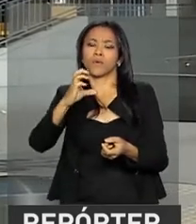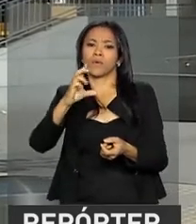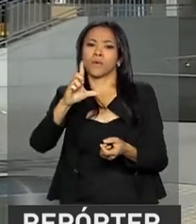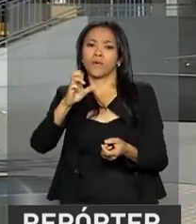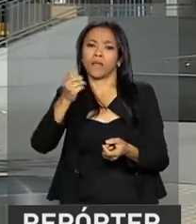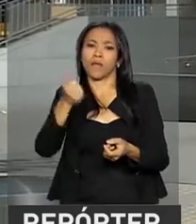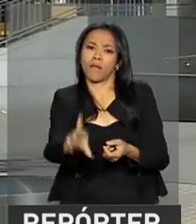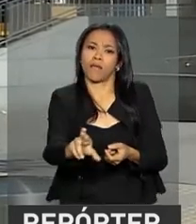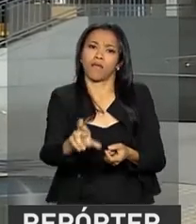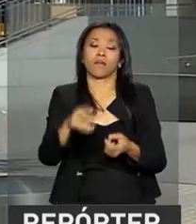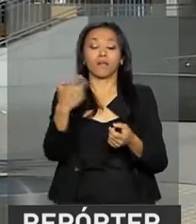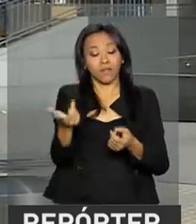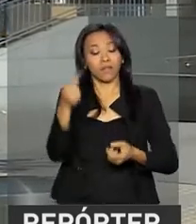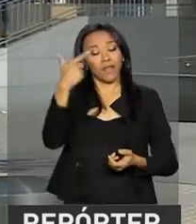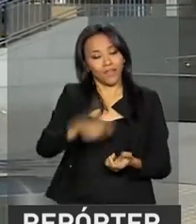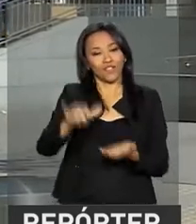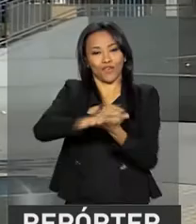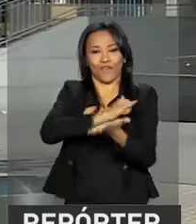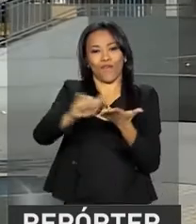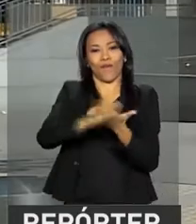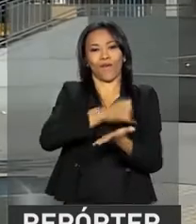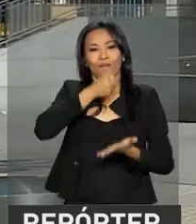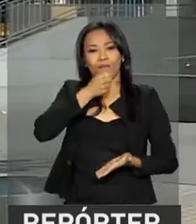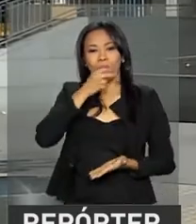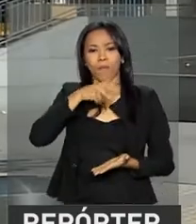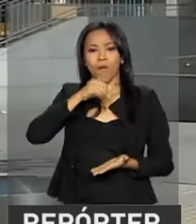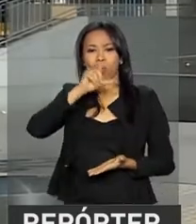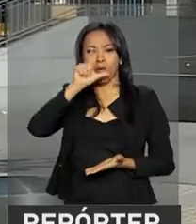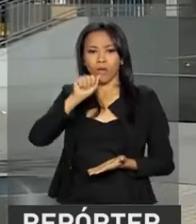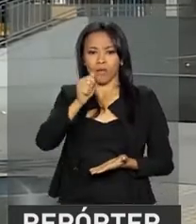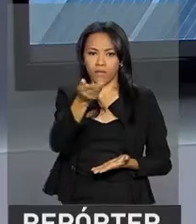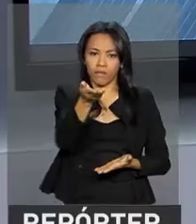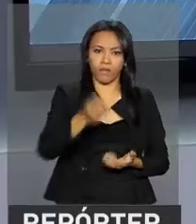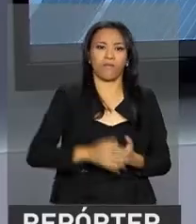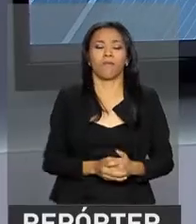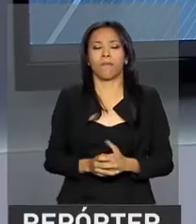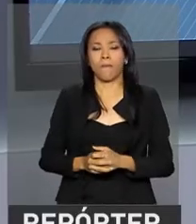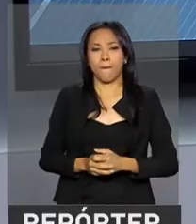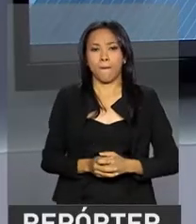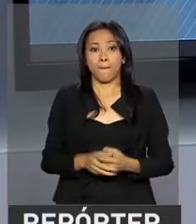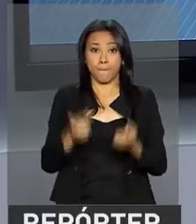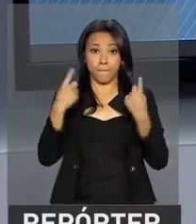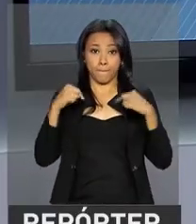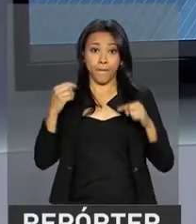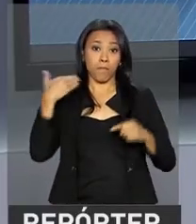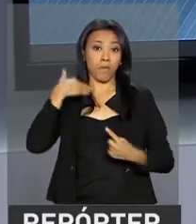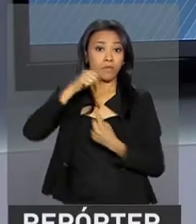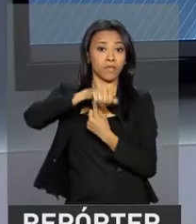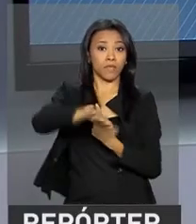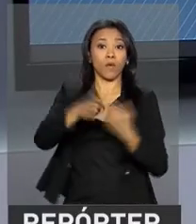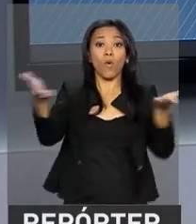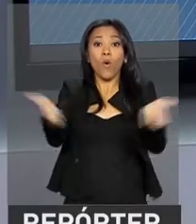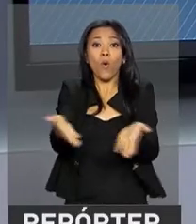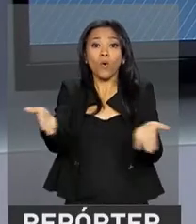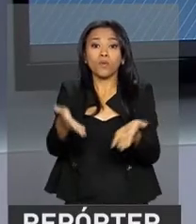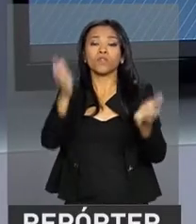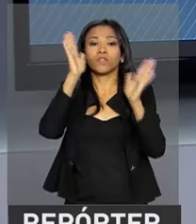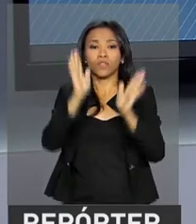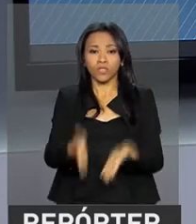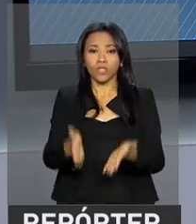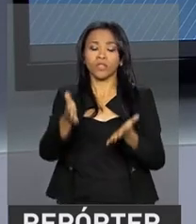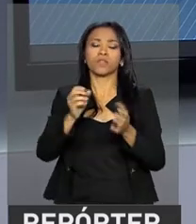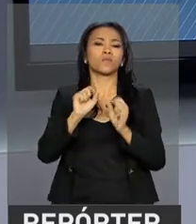ativa do Brasil. De Nova York, nos Estados Unidos, Paola Diorte. E o Banco Central divulgou hoje o boletim Focus